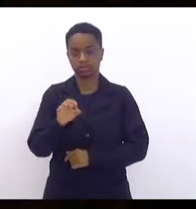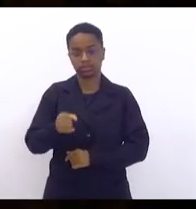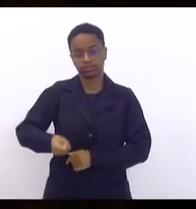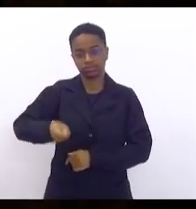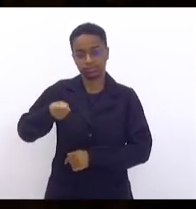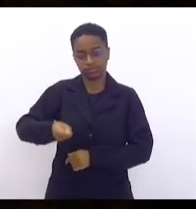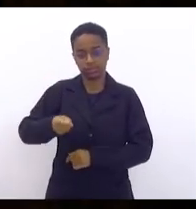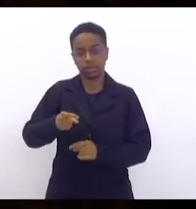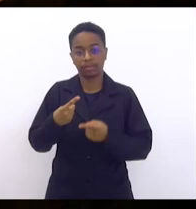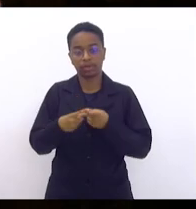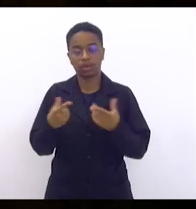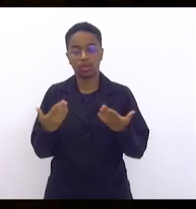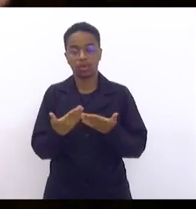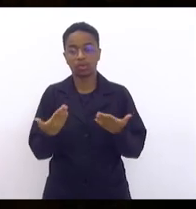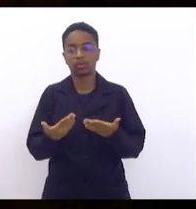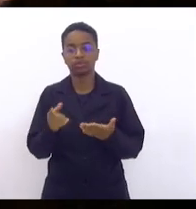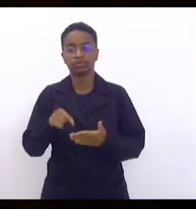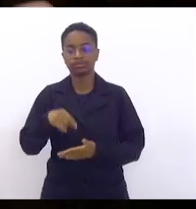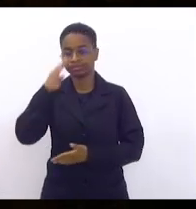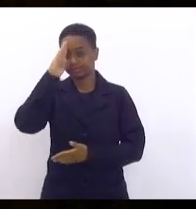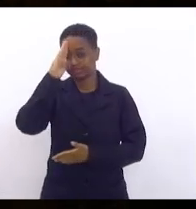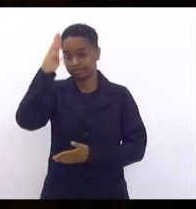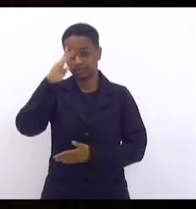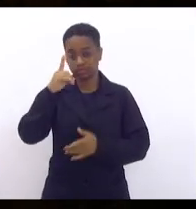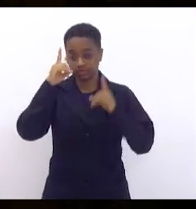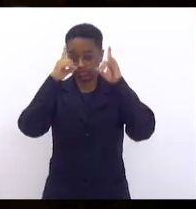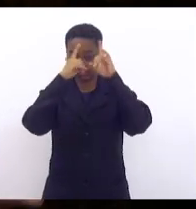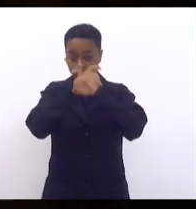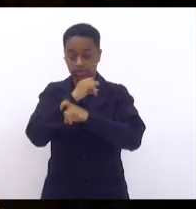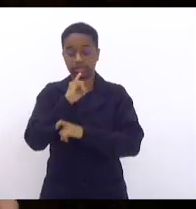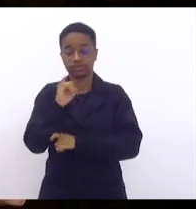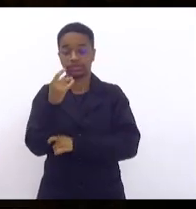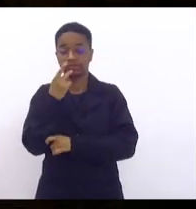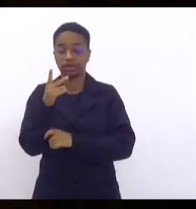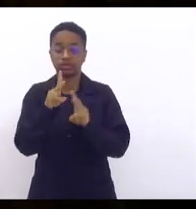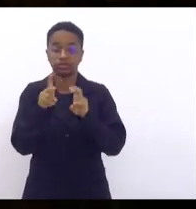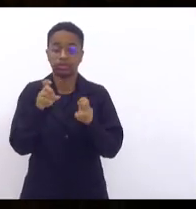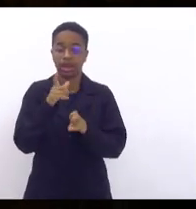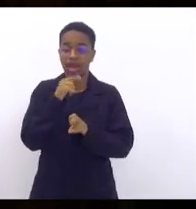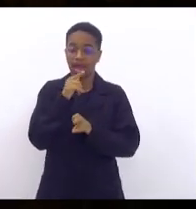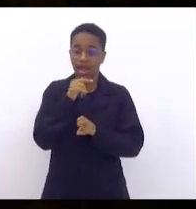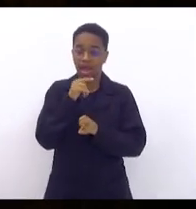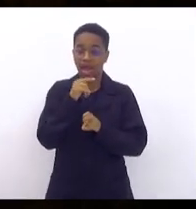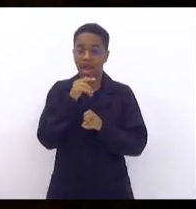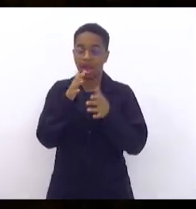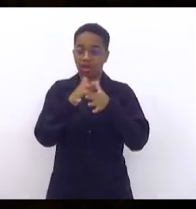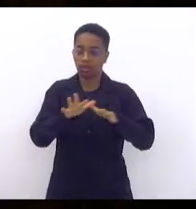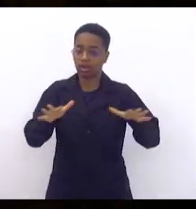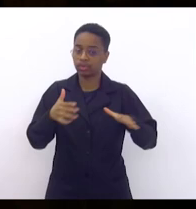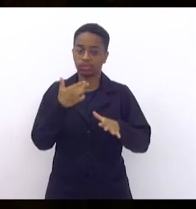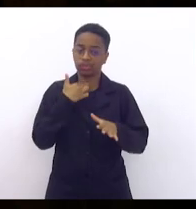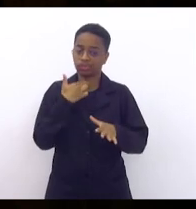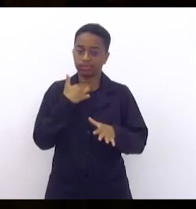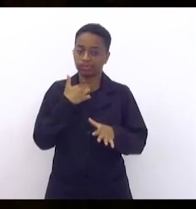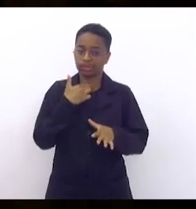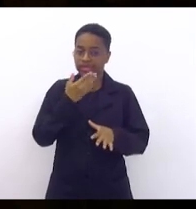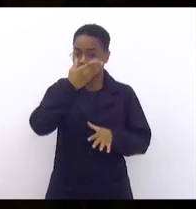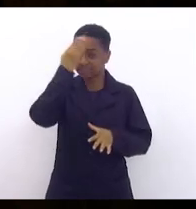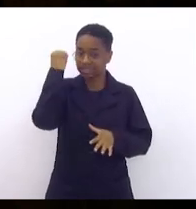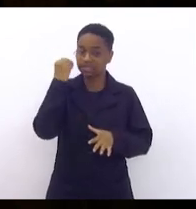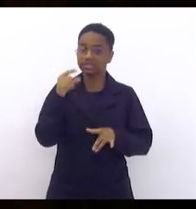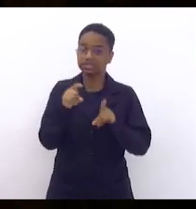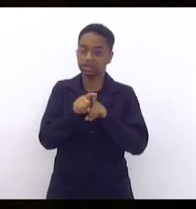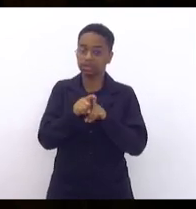é o nosso o nosso maior dificultador quando a gente fala de recursos hídricos não dá para a gente desassociar recursos hídricos de